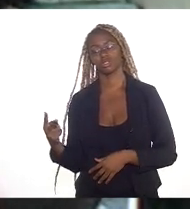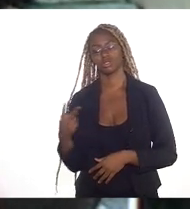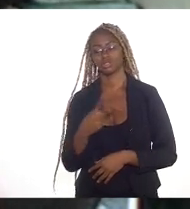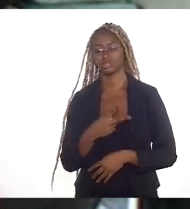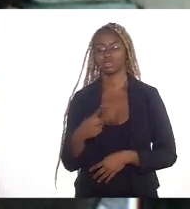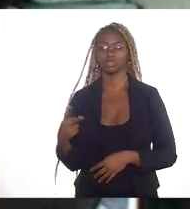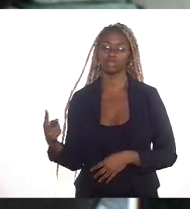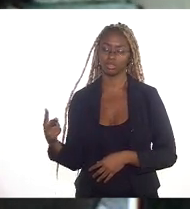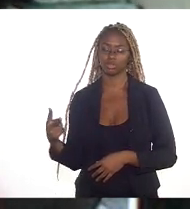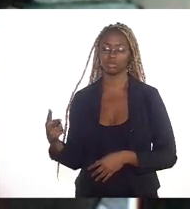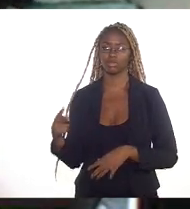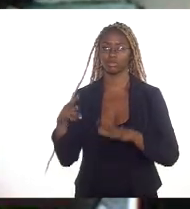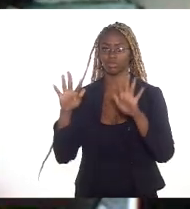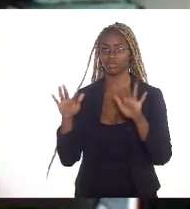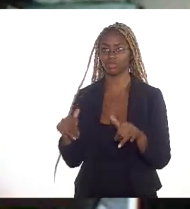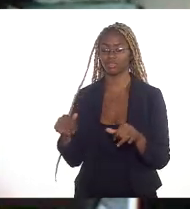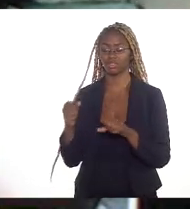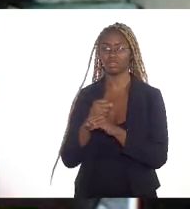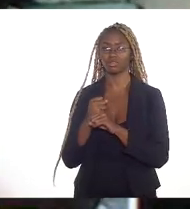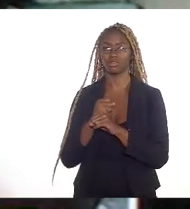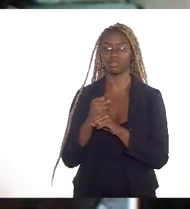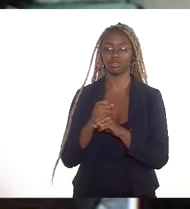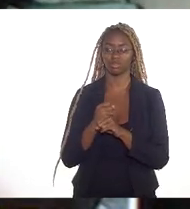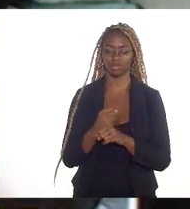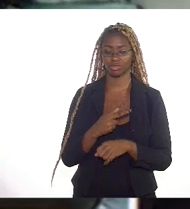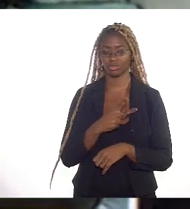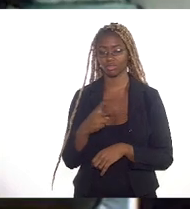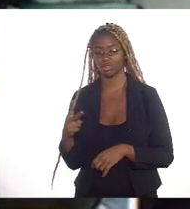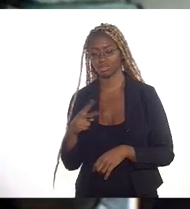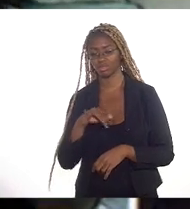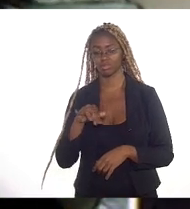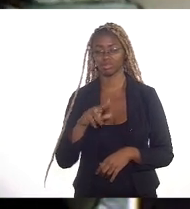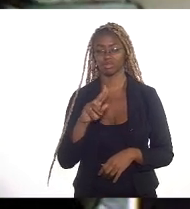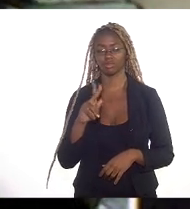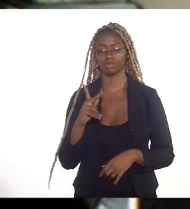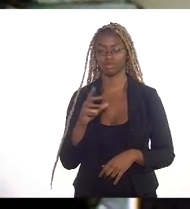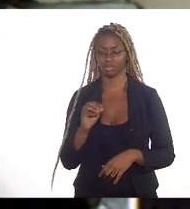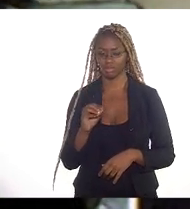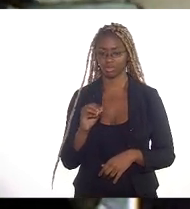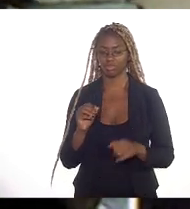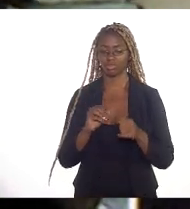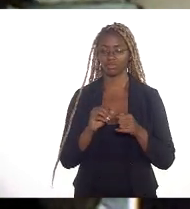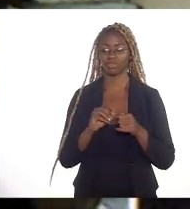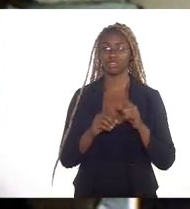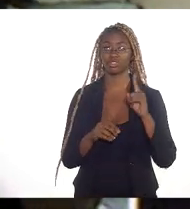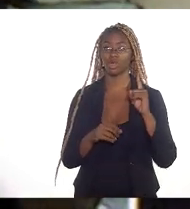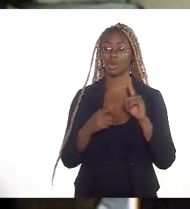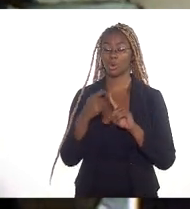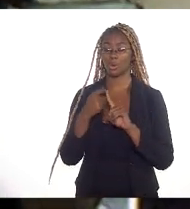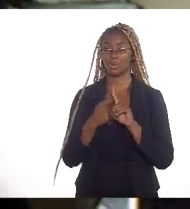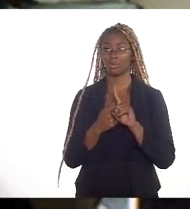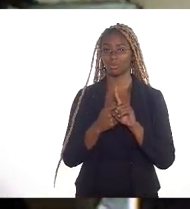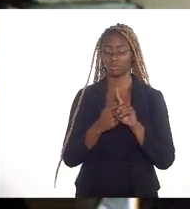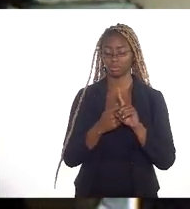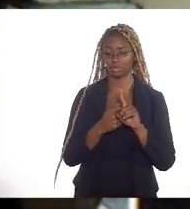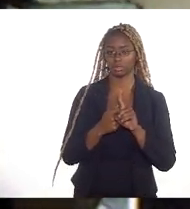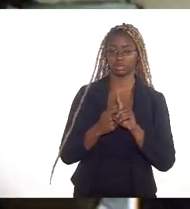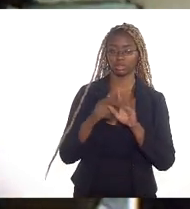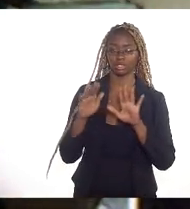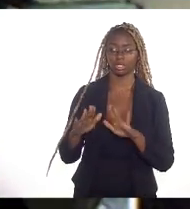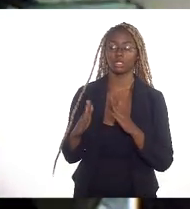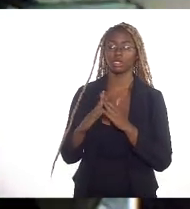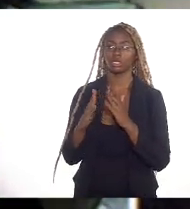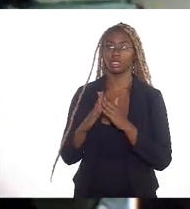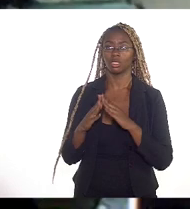período do recesso do final do ano e duas semanas do recesso de julho, fazemos agora um mês de recesso, vai nos